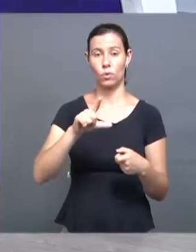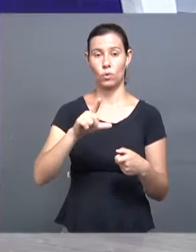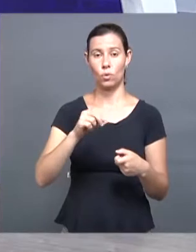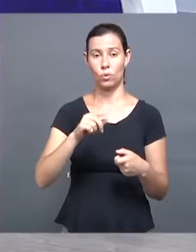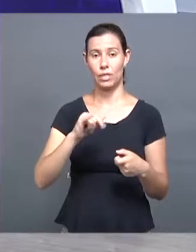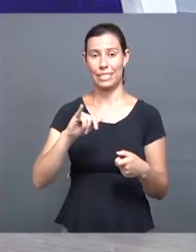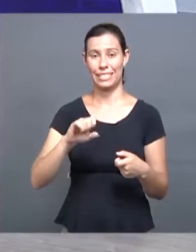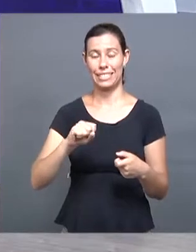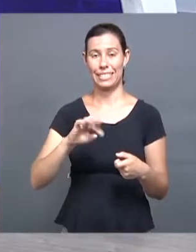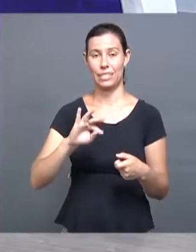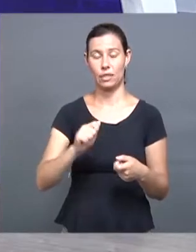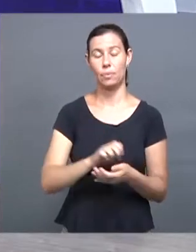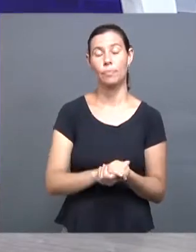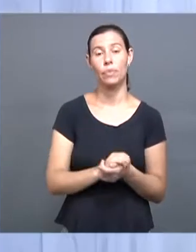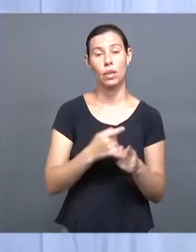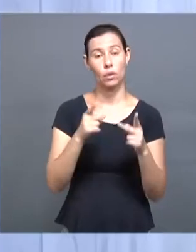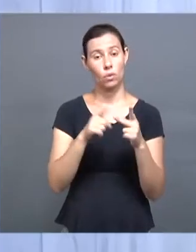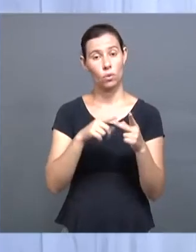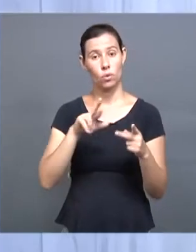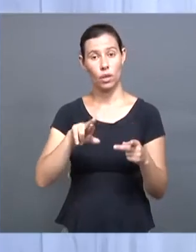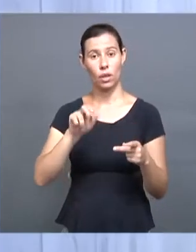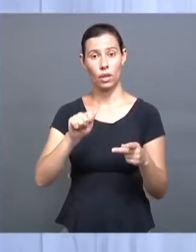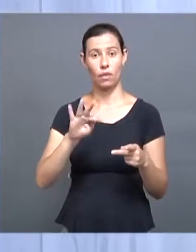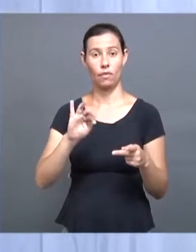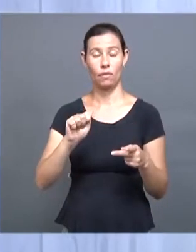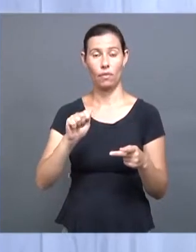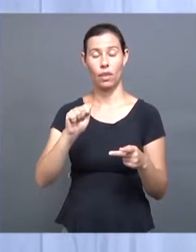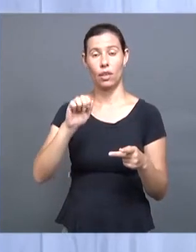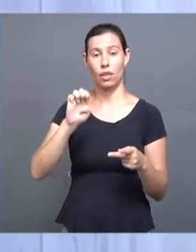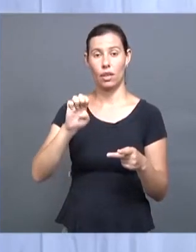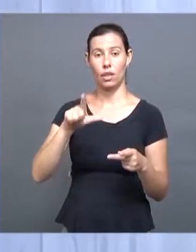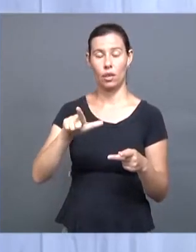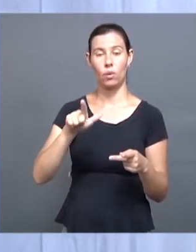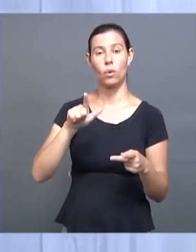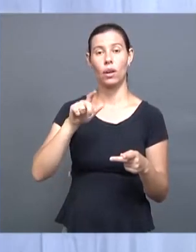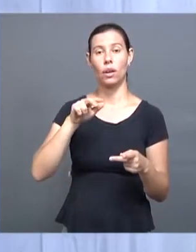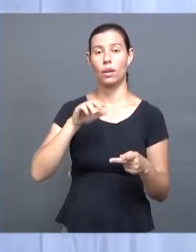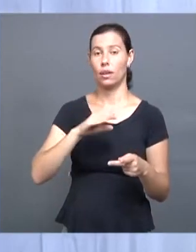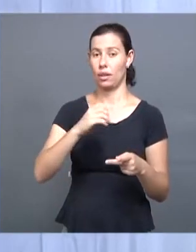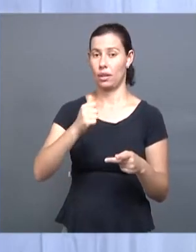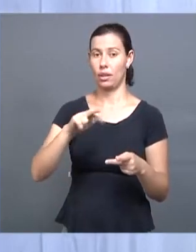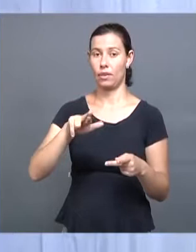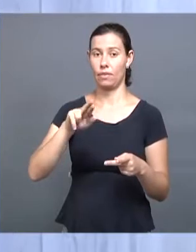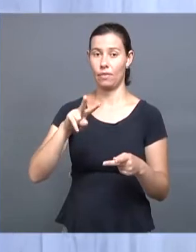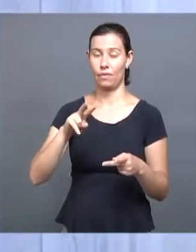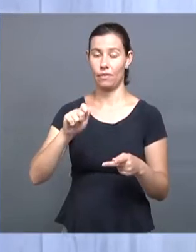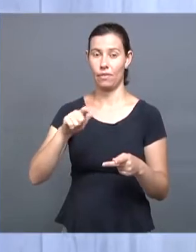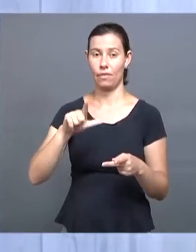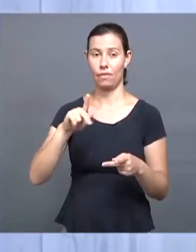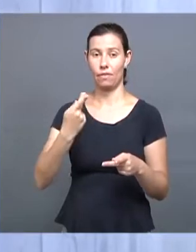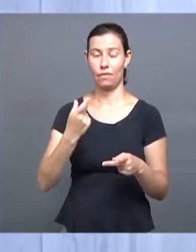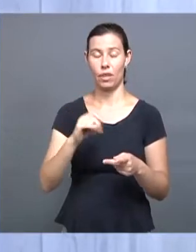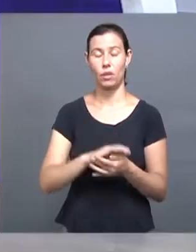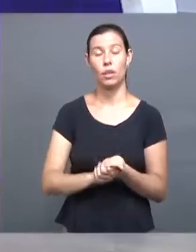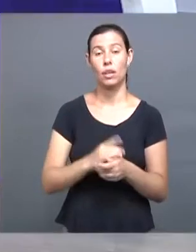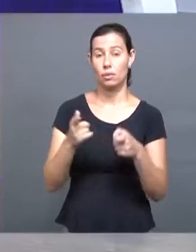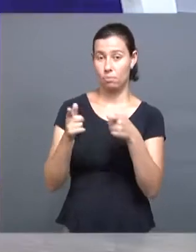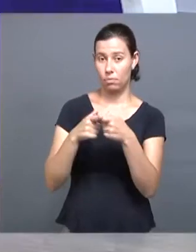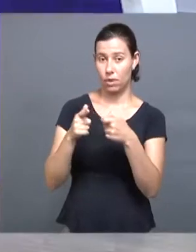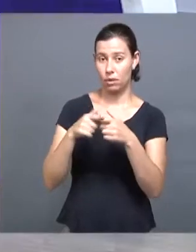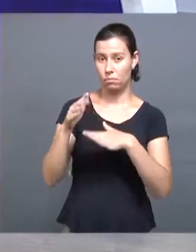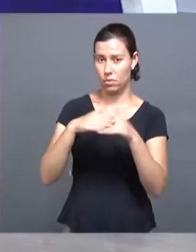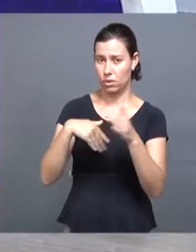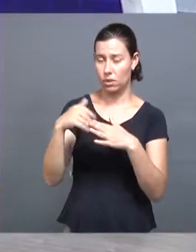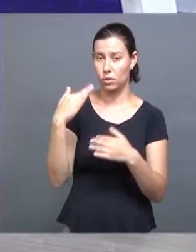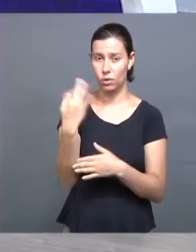lado também está o Dr. Rafael Carvalho, que é médico especialista em dor e anestesiologista. Boa noite, bem-vindo, doutor. Boa noite, obrigado.